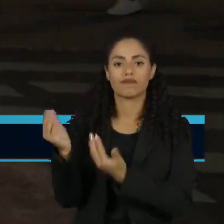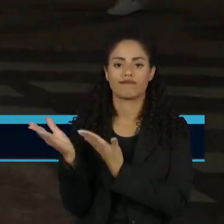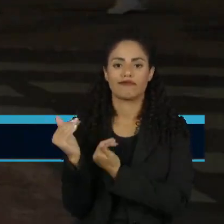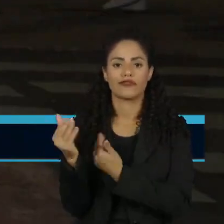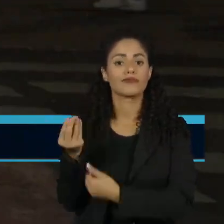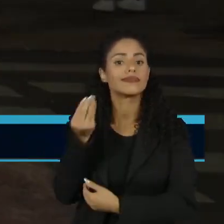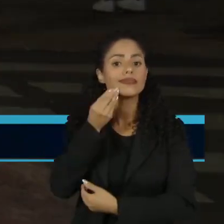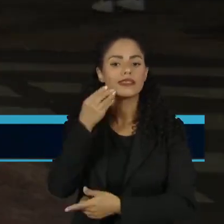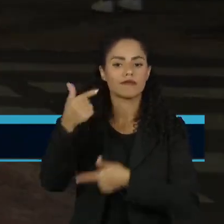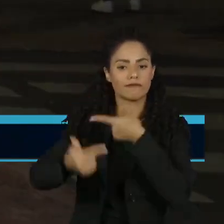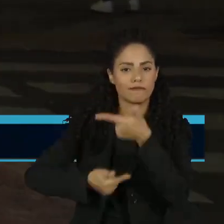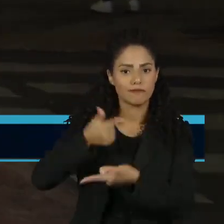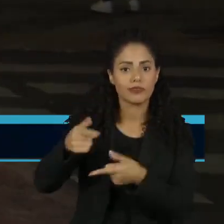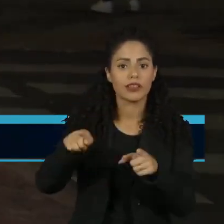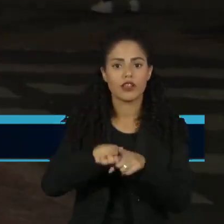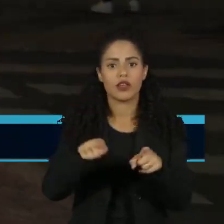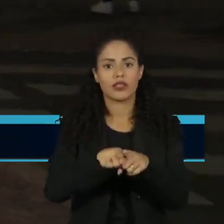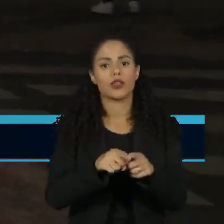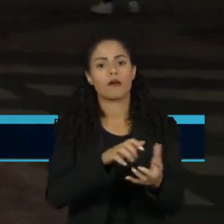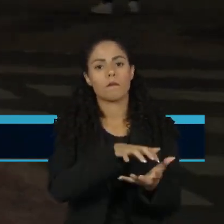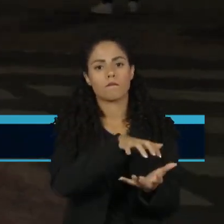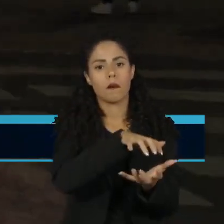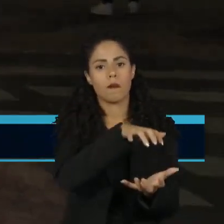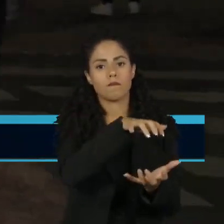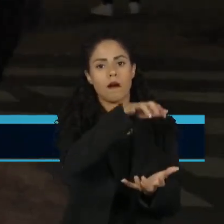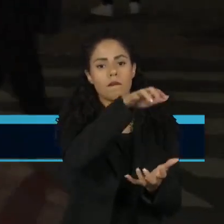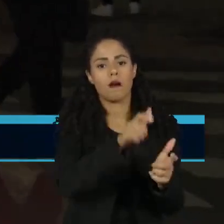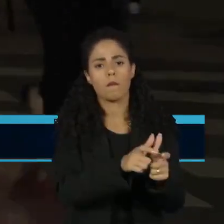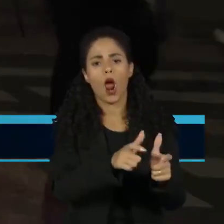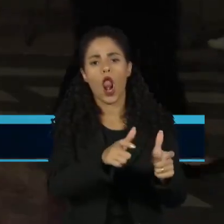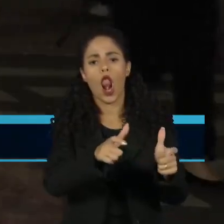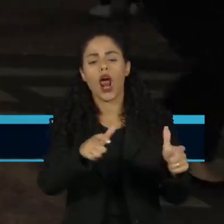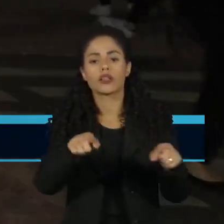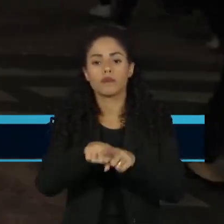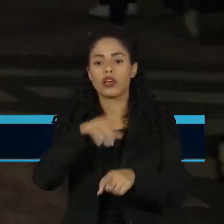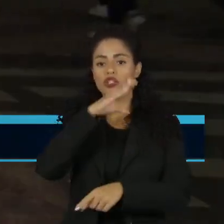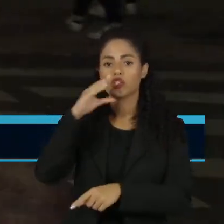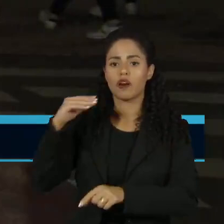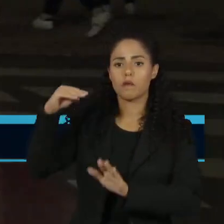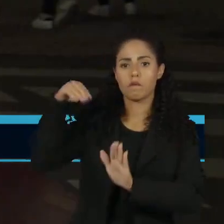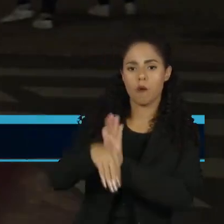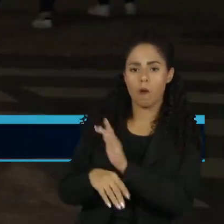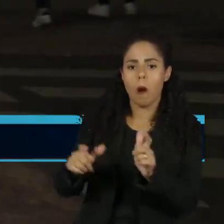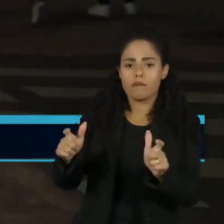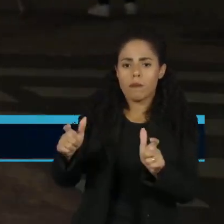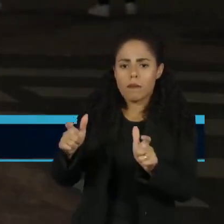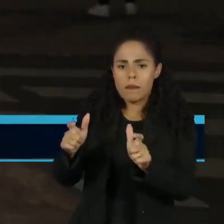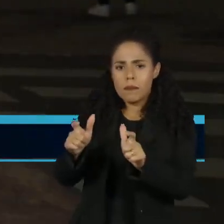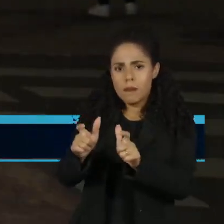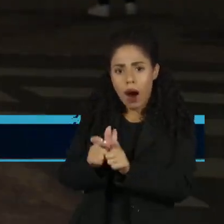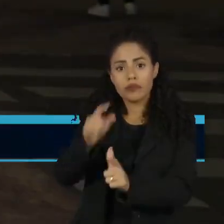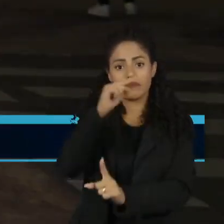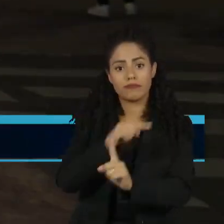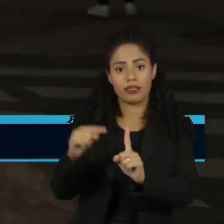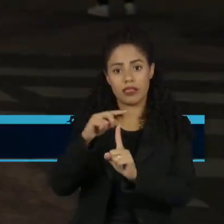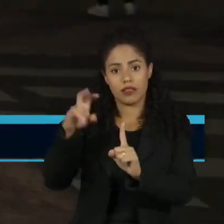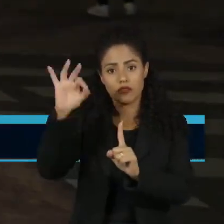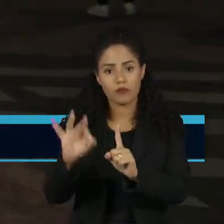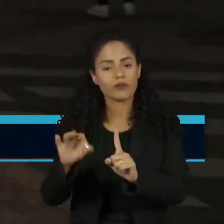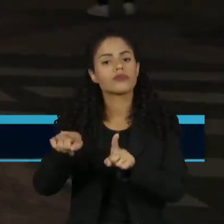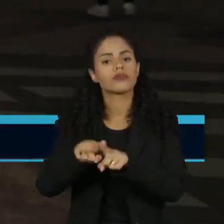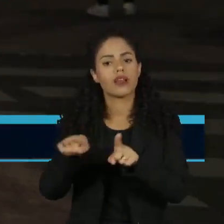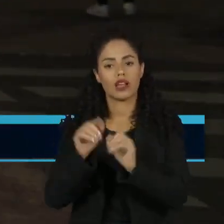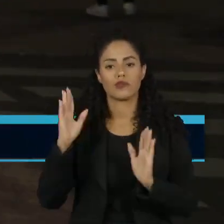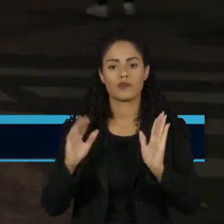jovens. O envelhecimento avança no Brasil e o número de jovens despenca a menos da metade da população em uma